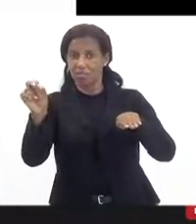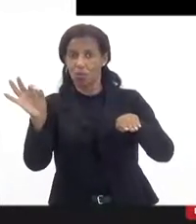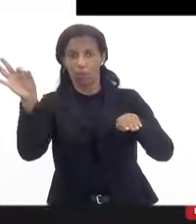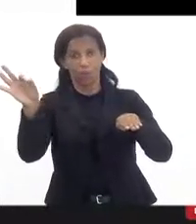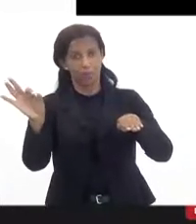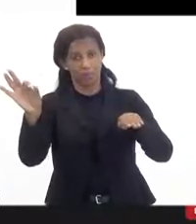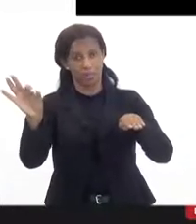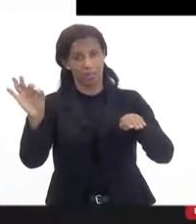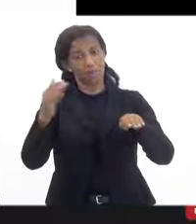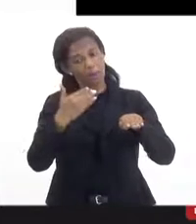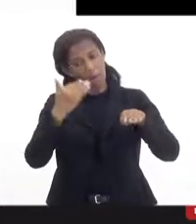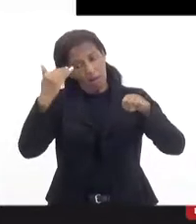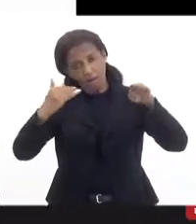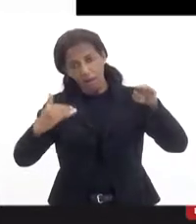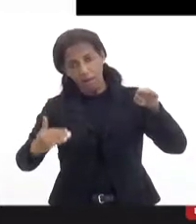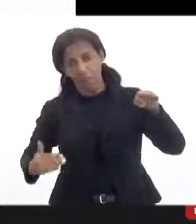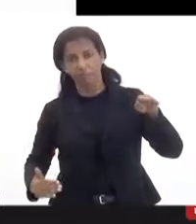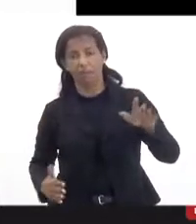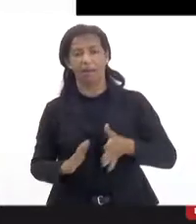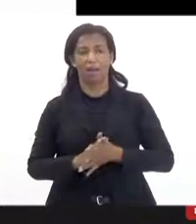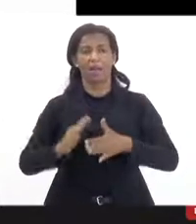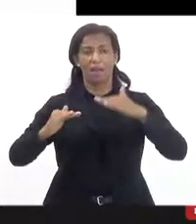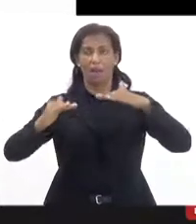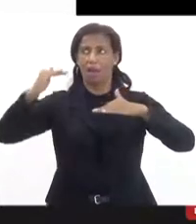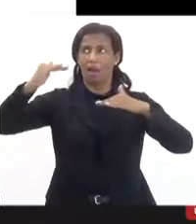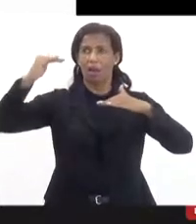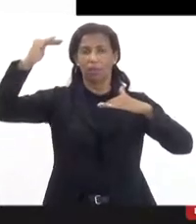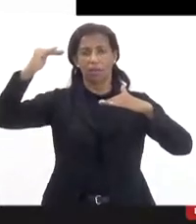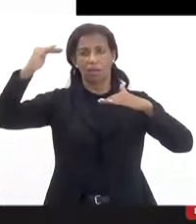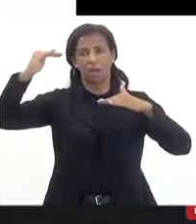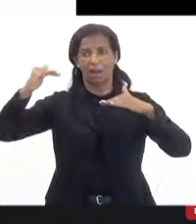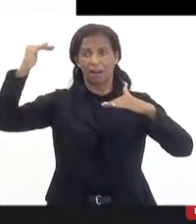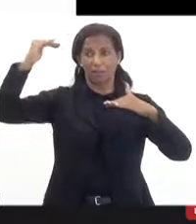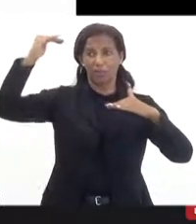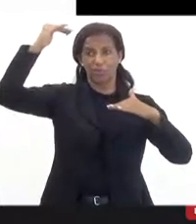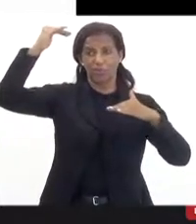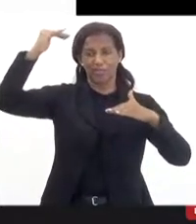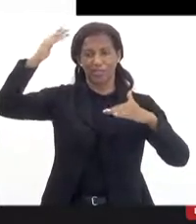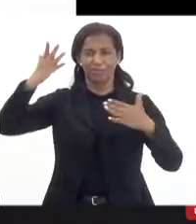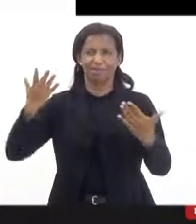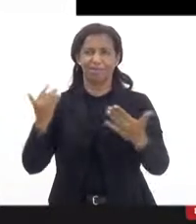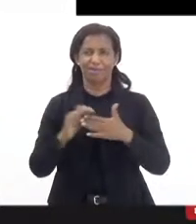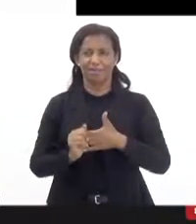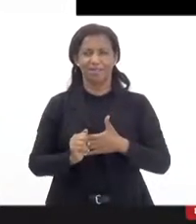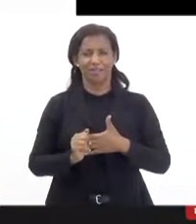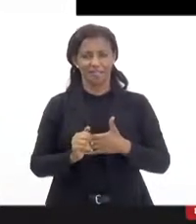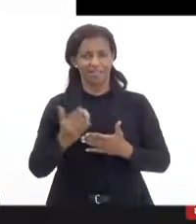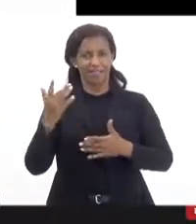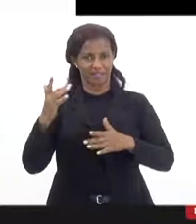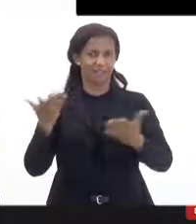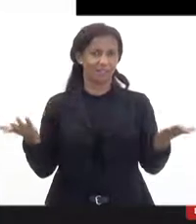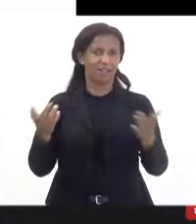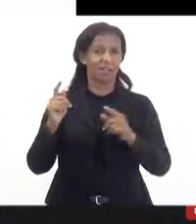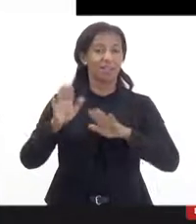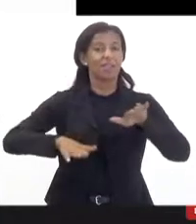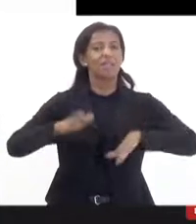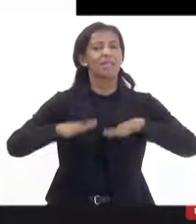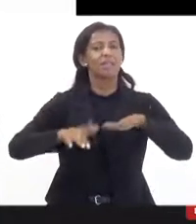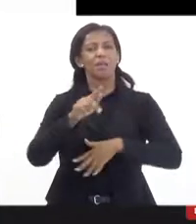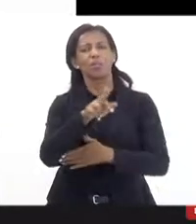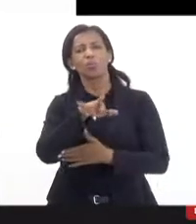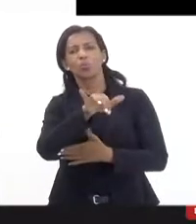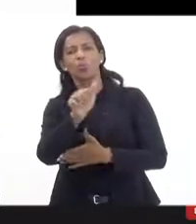26% a 50%. E por aí vai, né? Até alta, muito alta e altíssima. Altíssima, já estamos naquele último grau em que o Estado